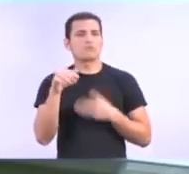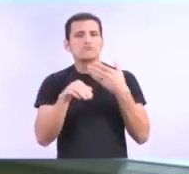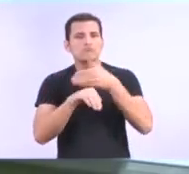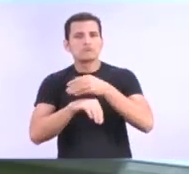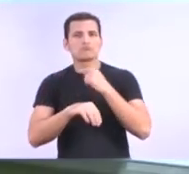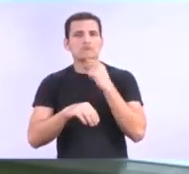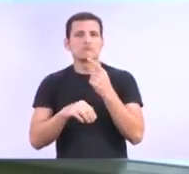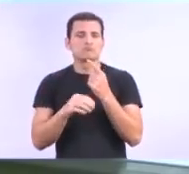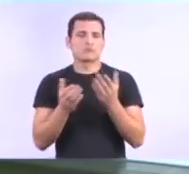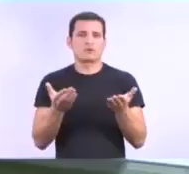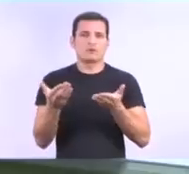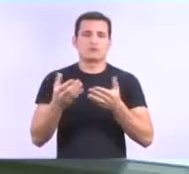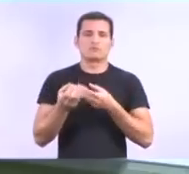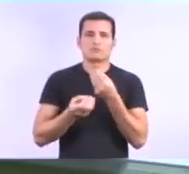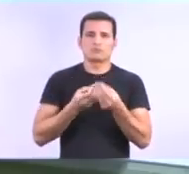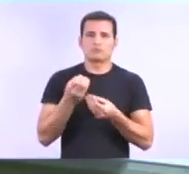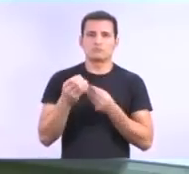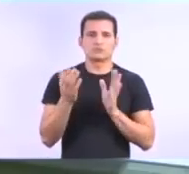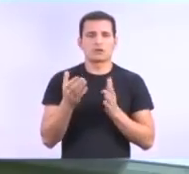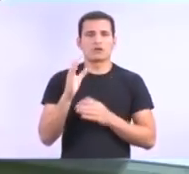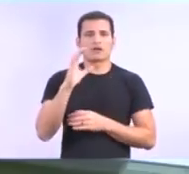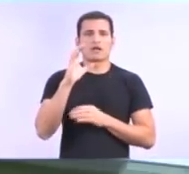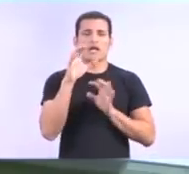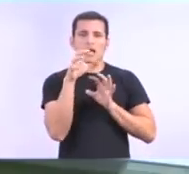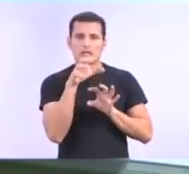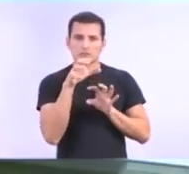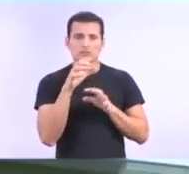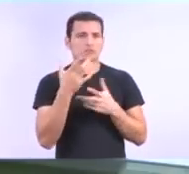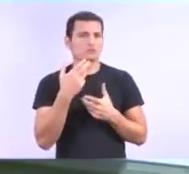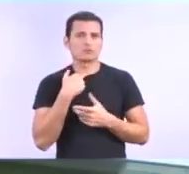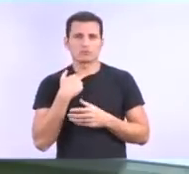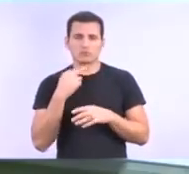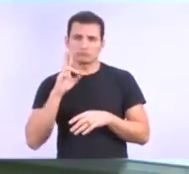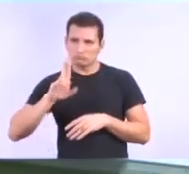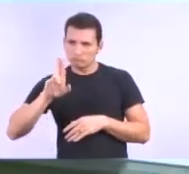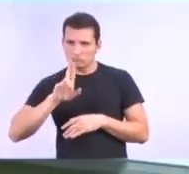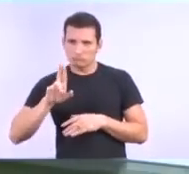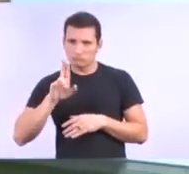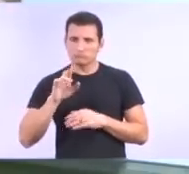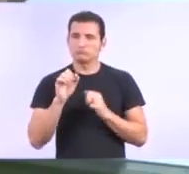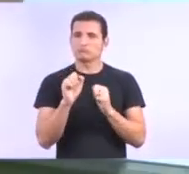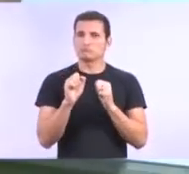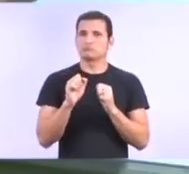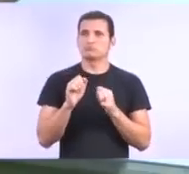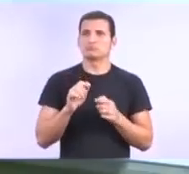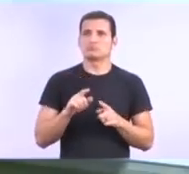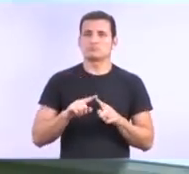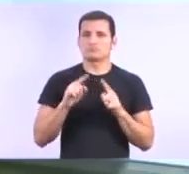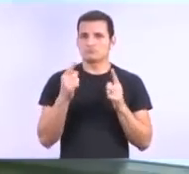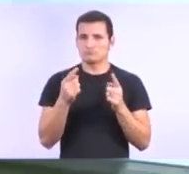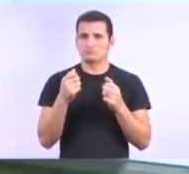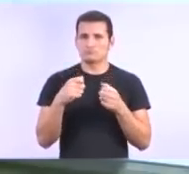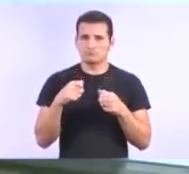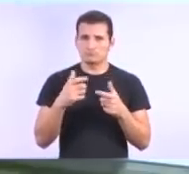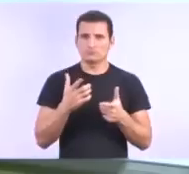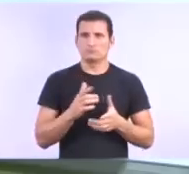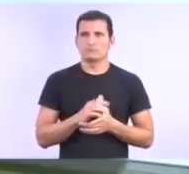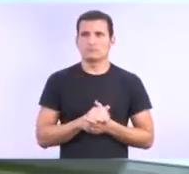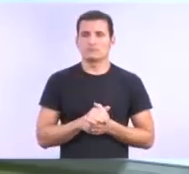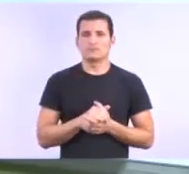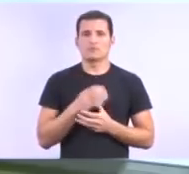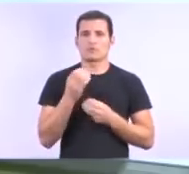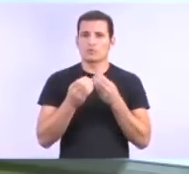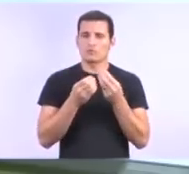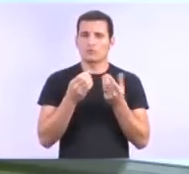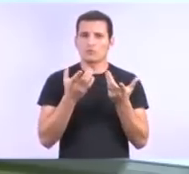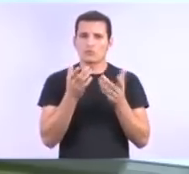agora, professor? Quer dizer, eu defini as características e não posso usar? Pode, mas agora você precisa definir um mecanismo de